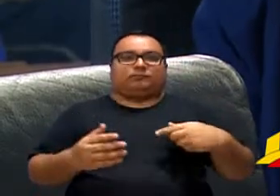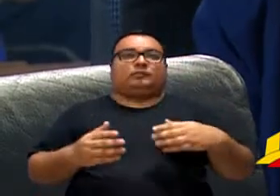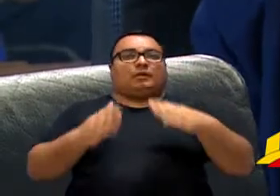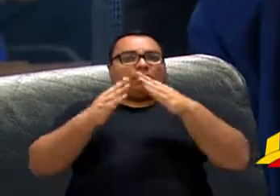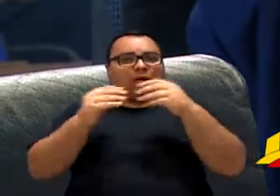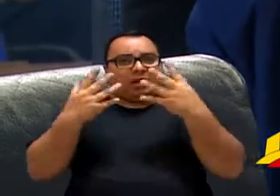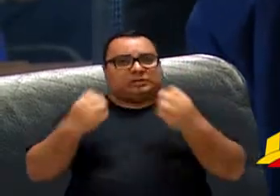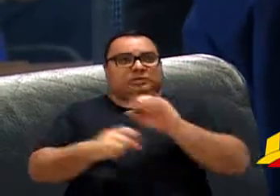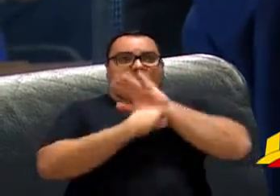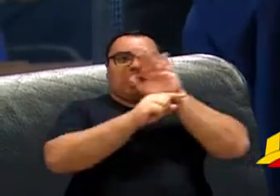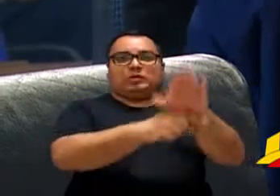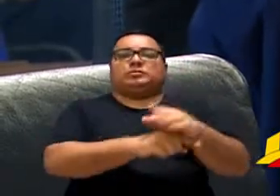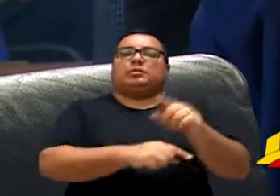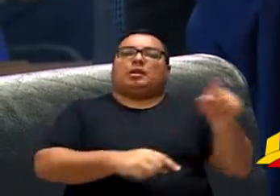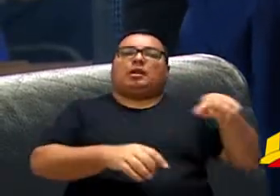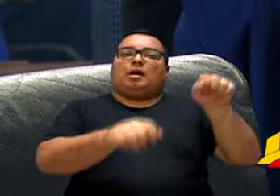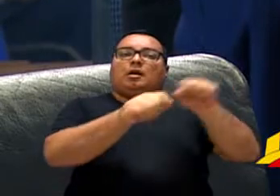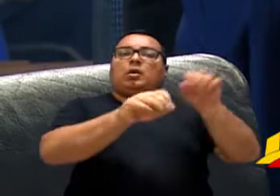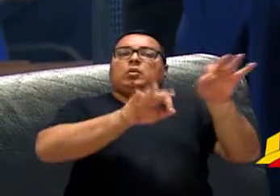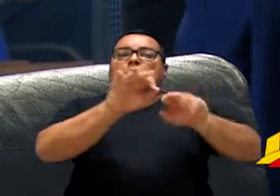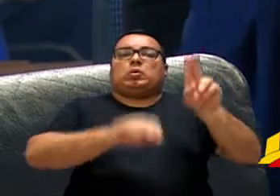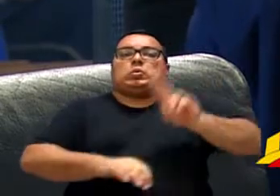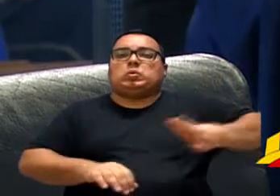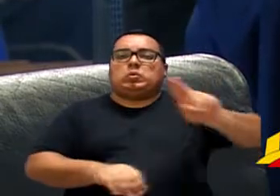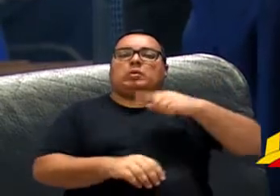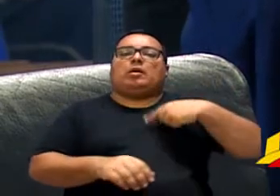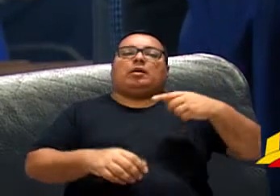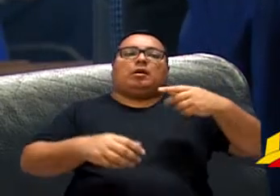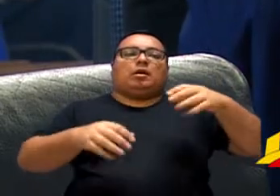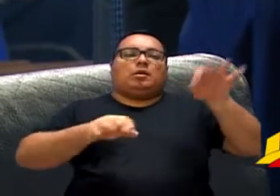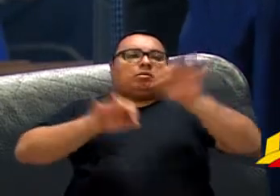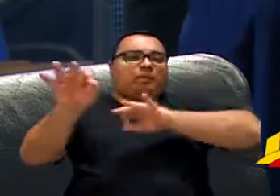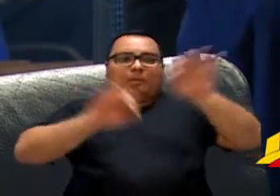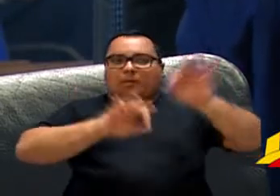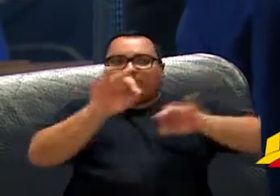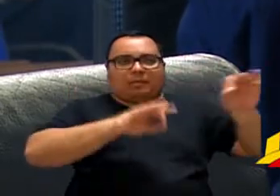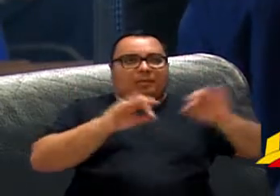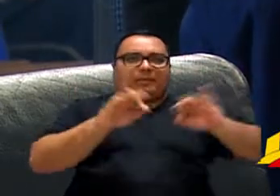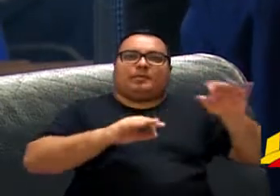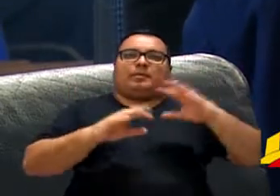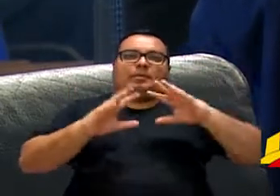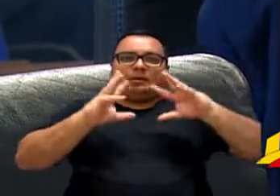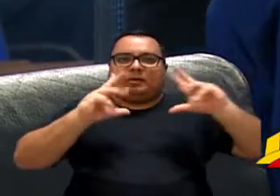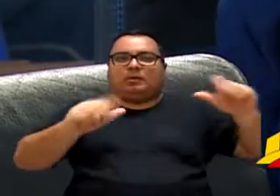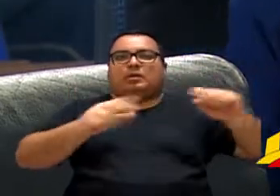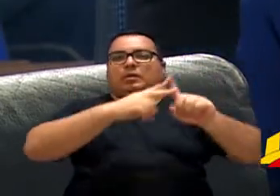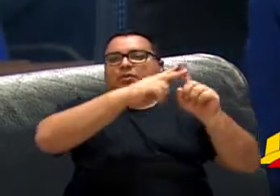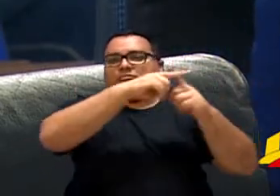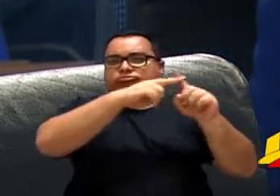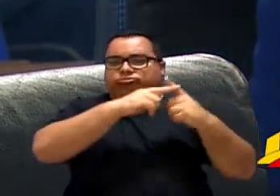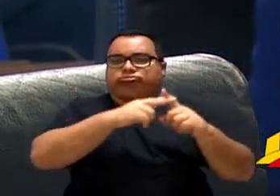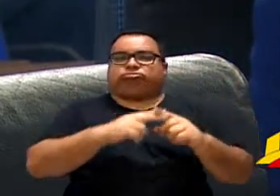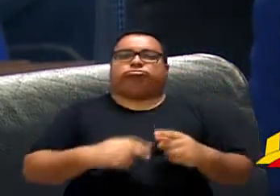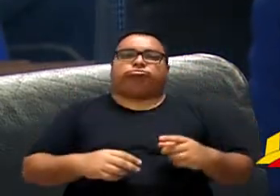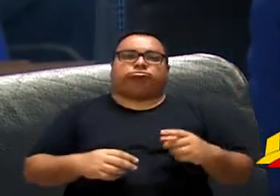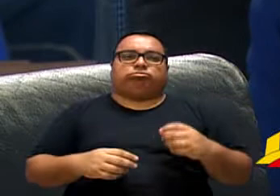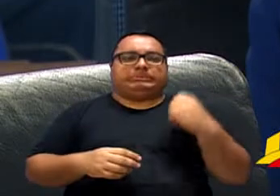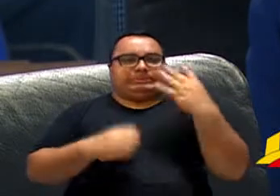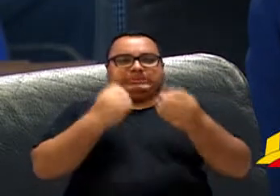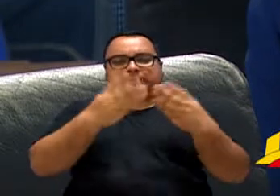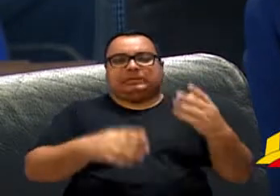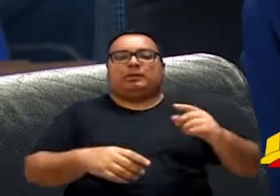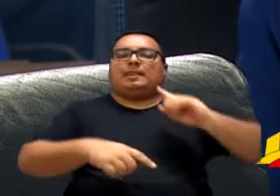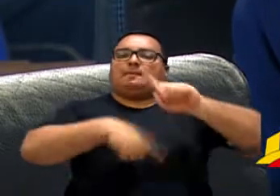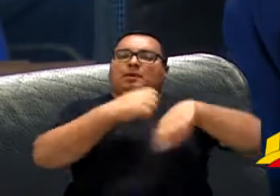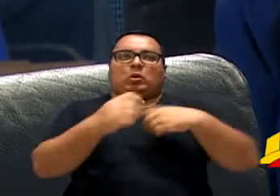higienizar os alimentos e distribuir para as entidades sociais não foi dado também para se refazer como se refazer como escola